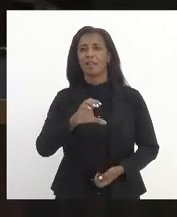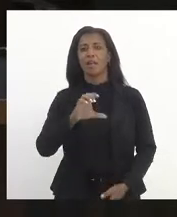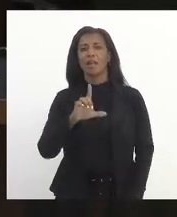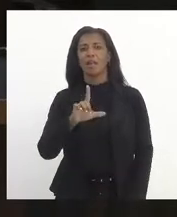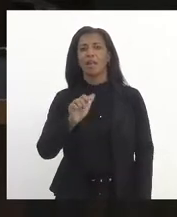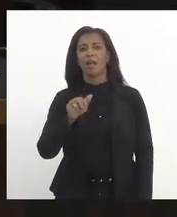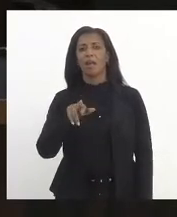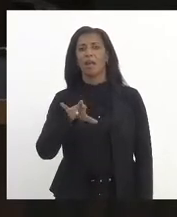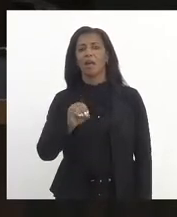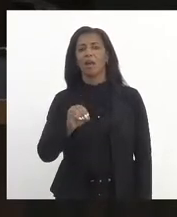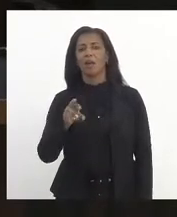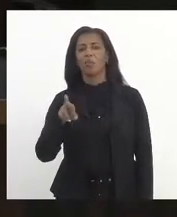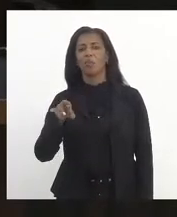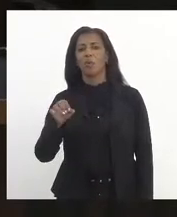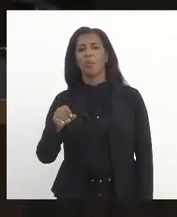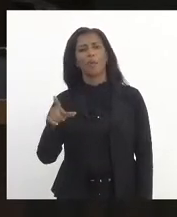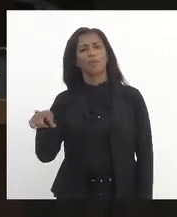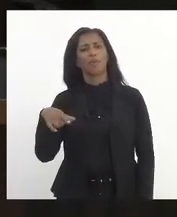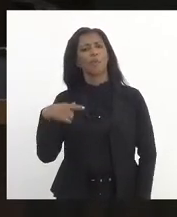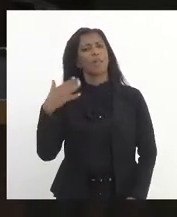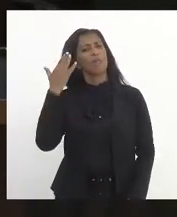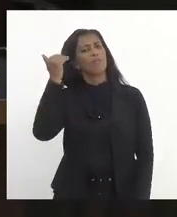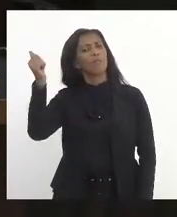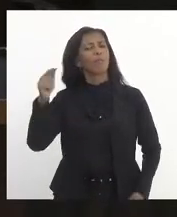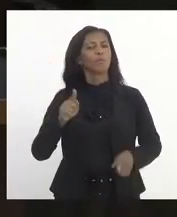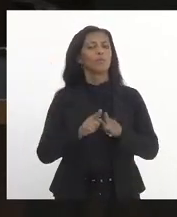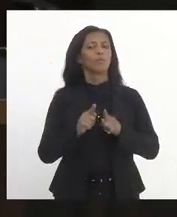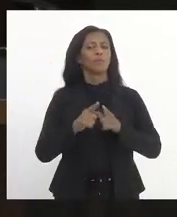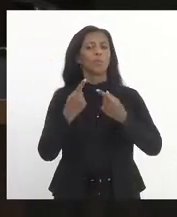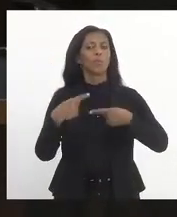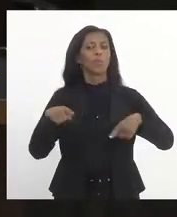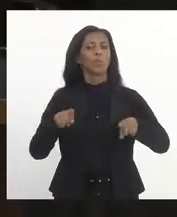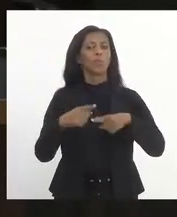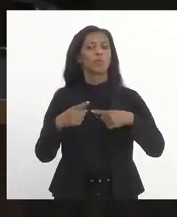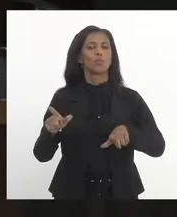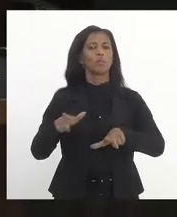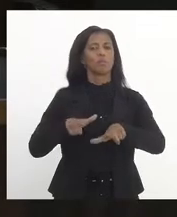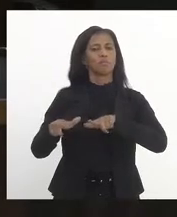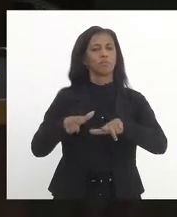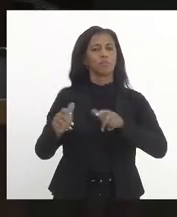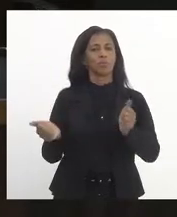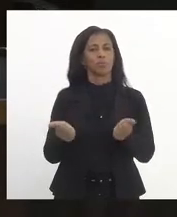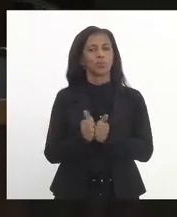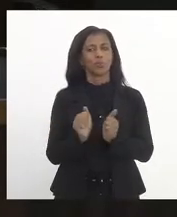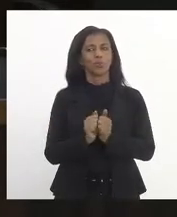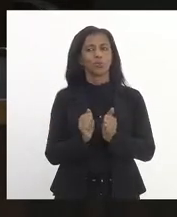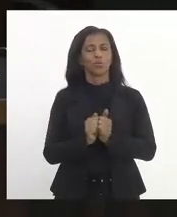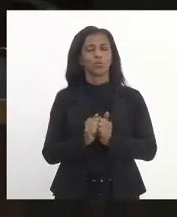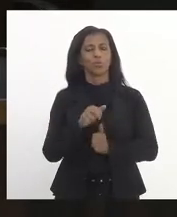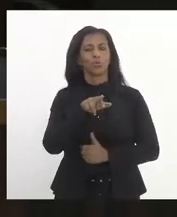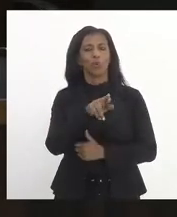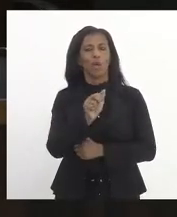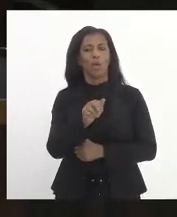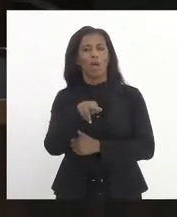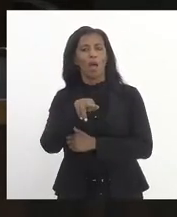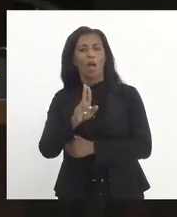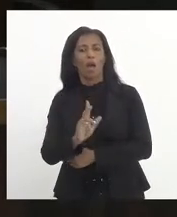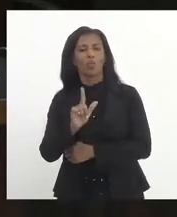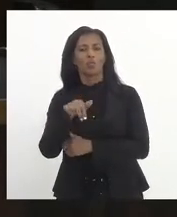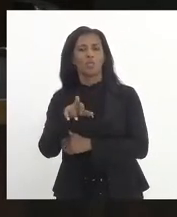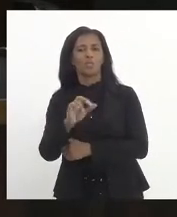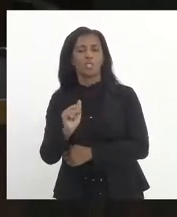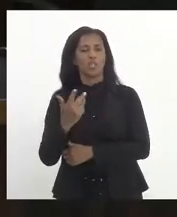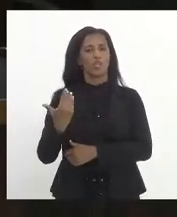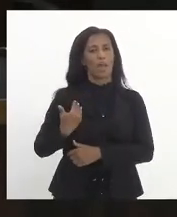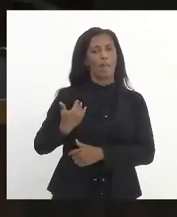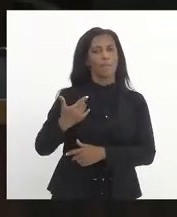do Raul Seixas em músicas importantes, como Maluco Beleza, como Cowboy Fora da Lei e No Dia que a Terra Parou. E o dia que a